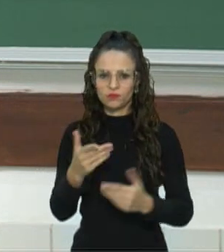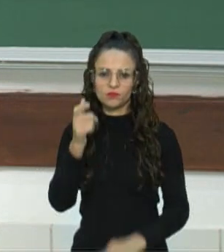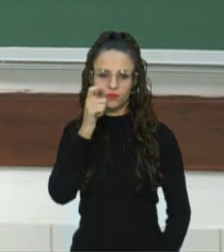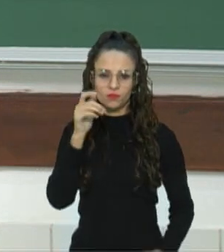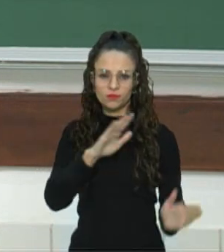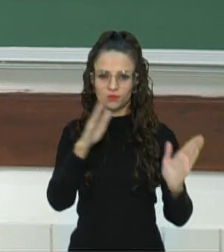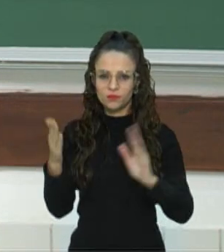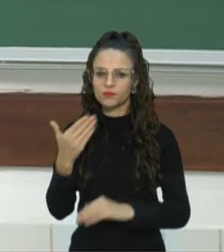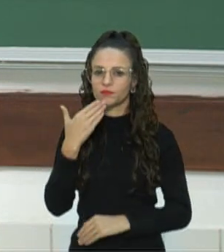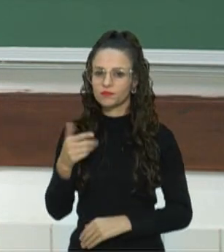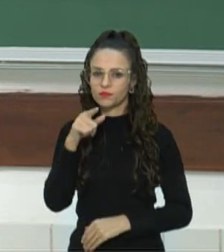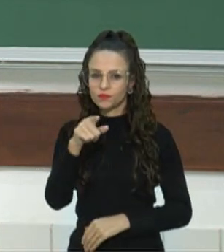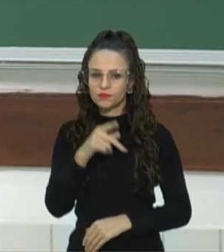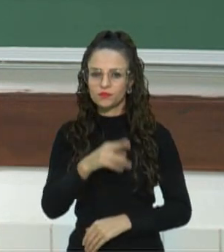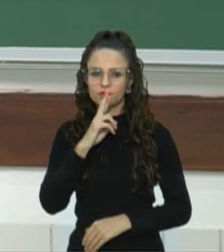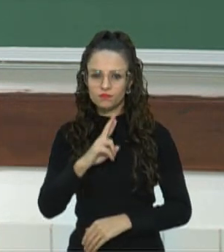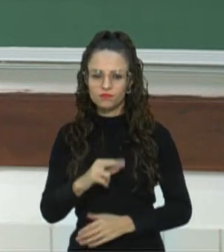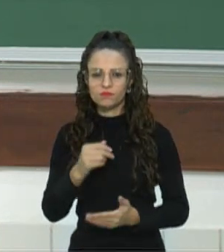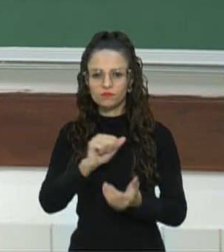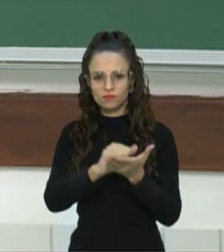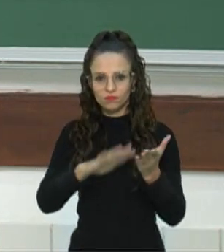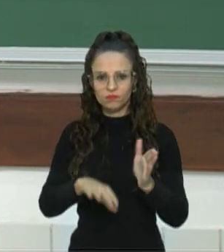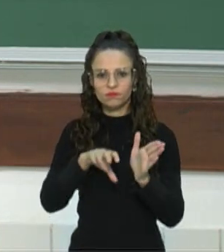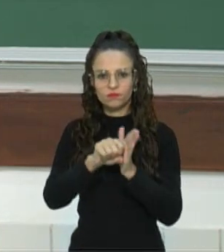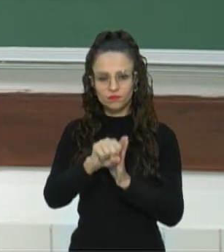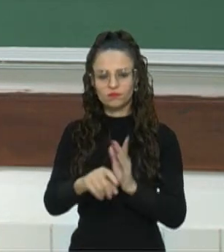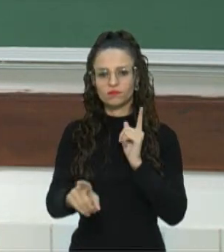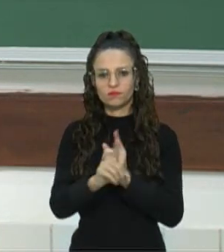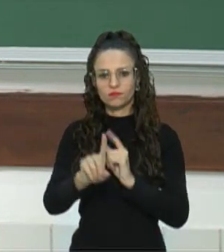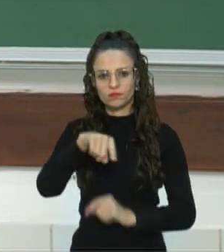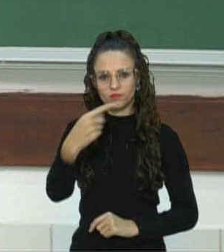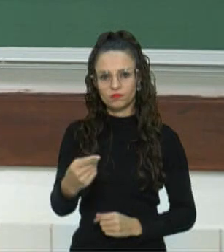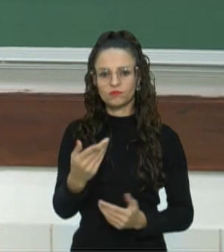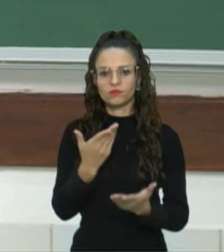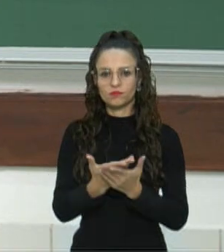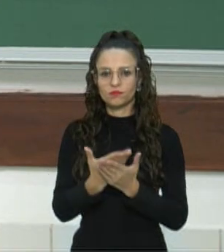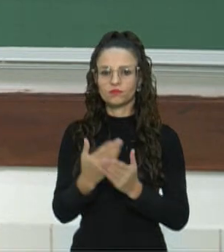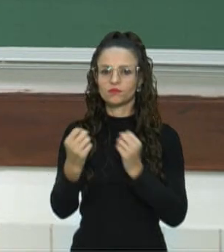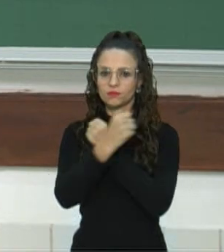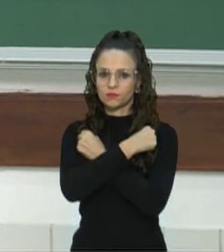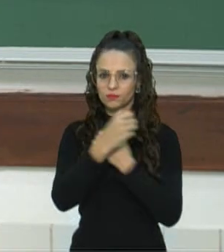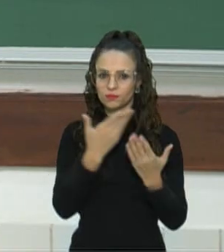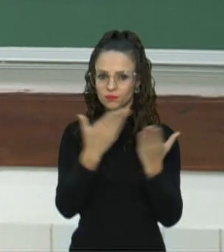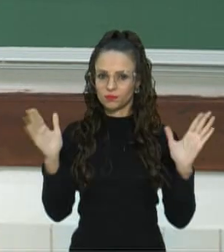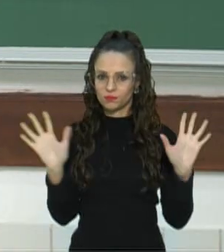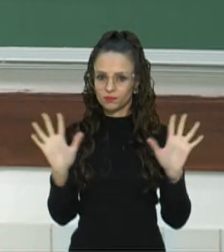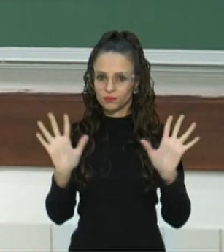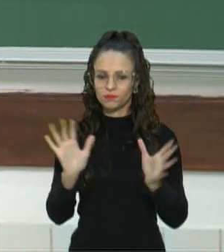peço que realizem as atividades lá no Classroom. Nos encontramos na nossa próxima aula. Forte abraço a todos, tchau, tchau!